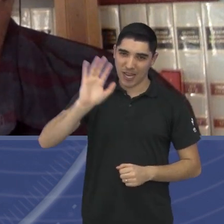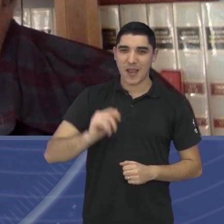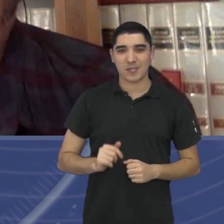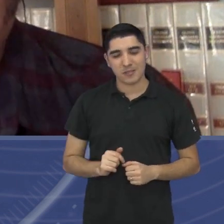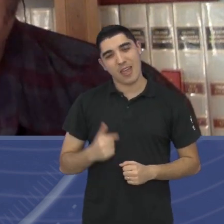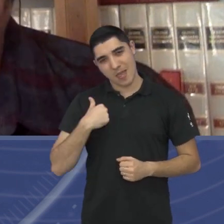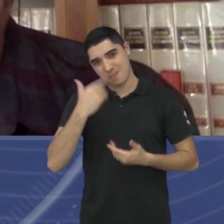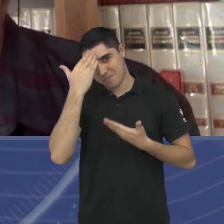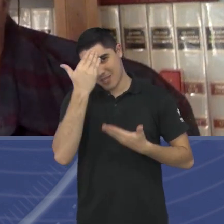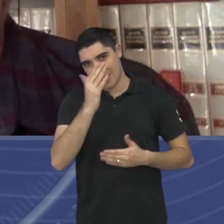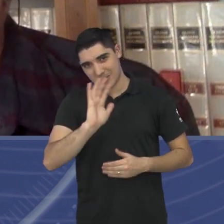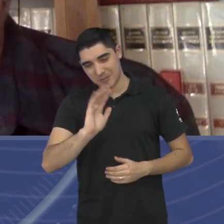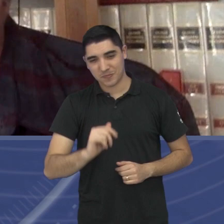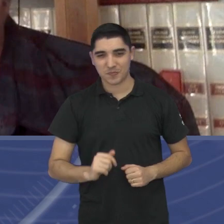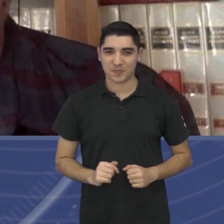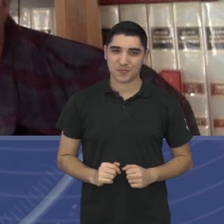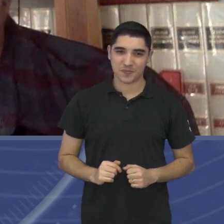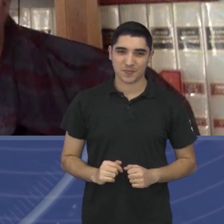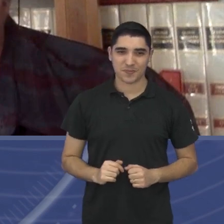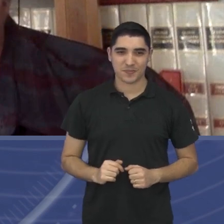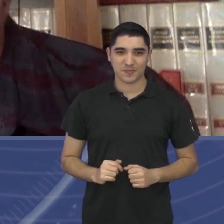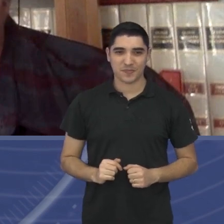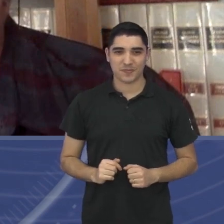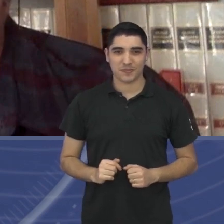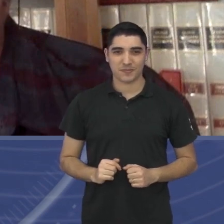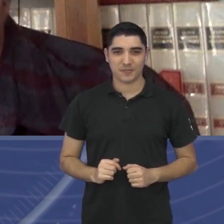Até mais. Eu que agradeço.